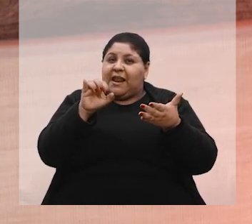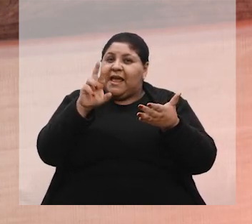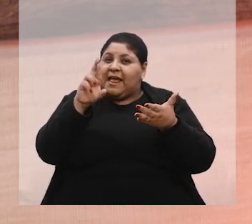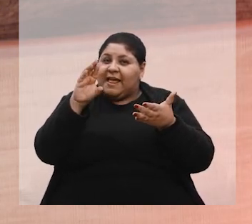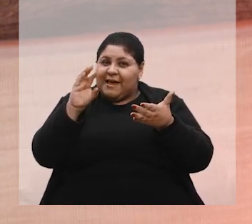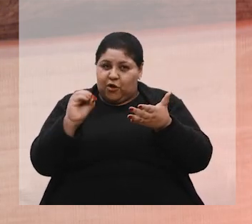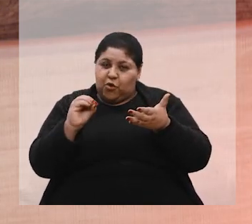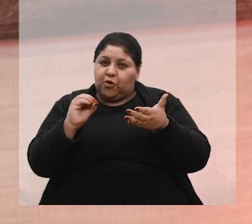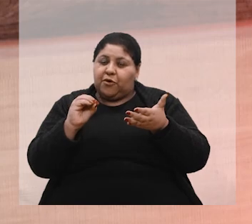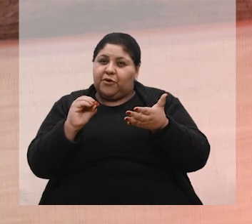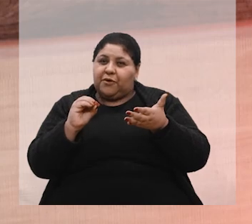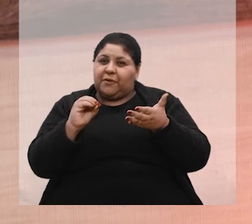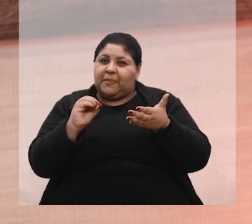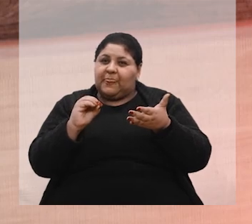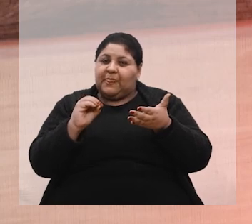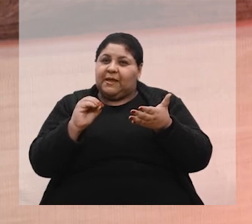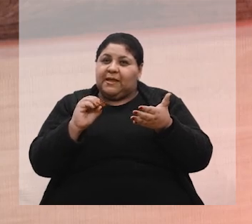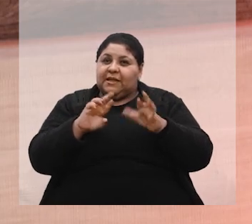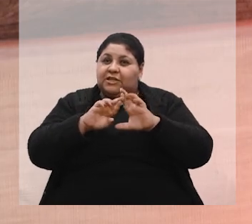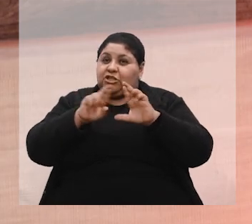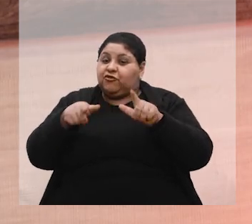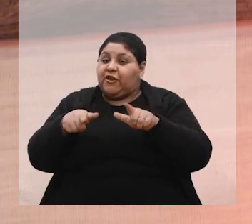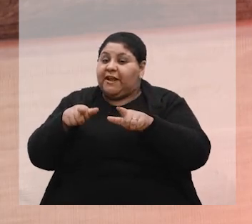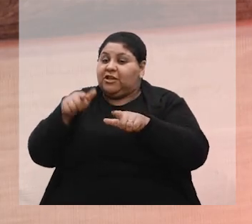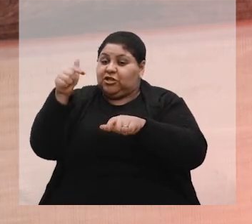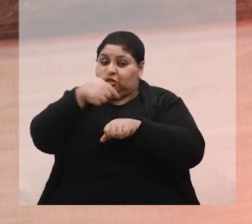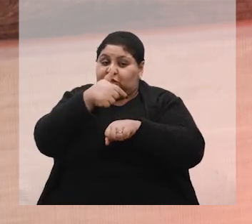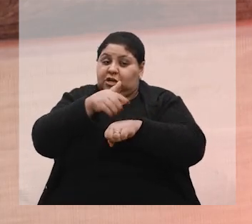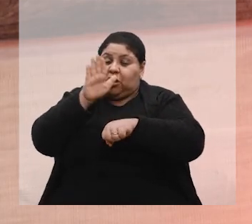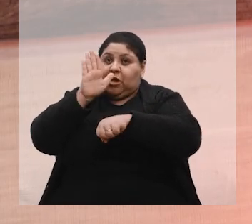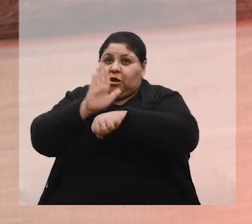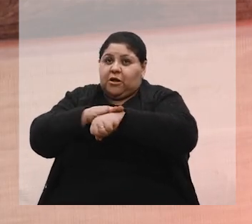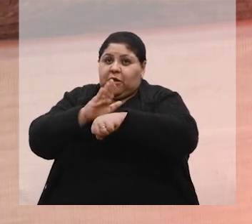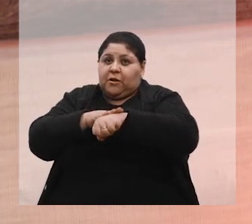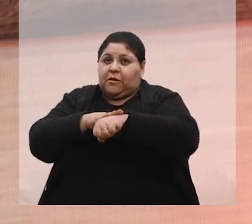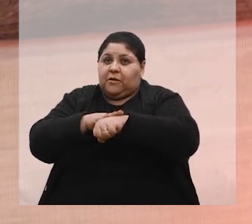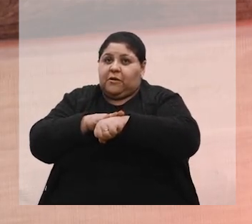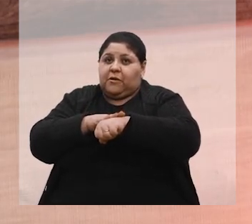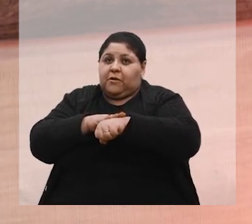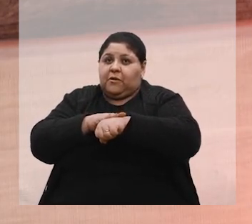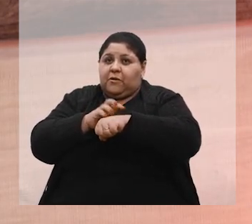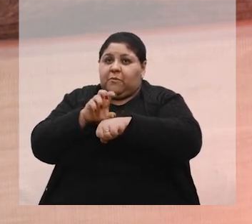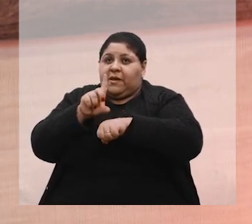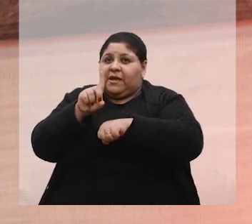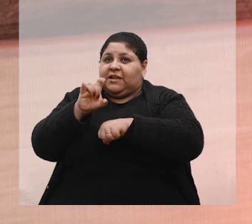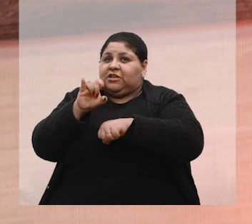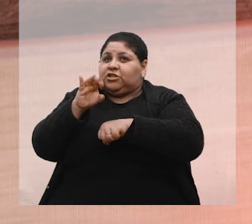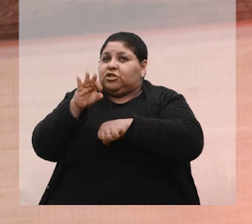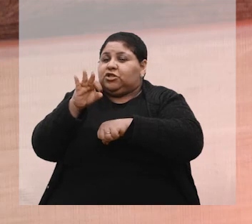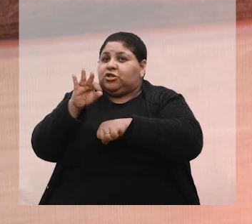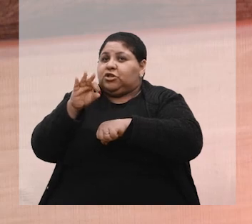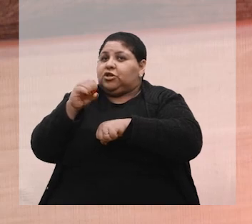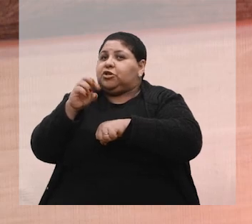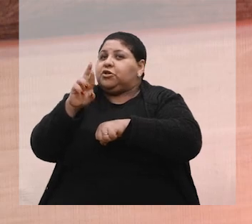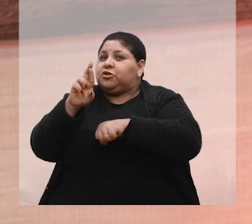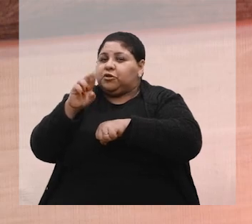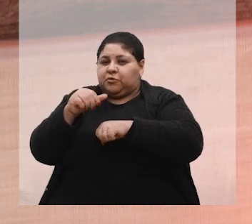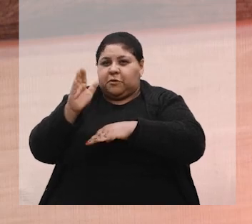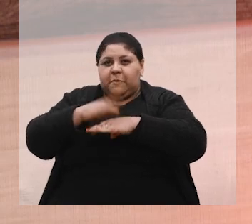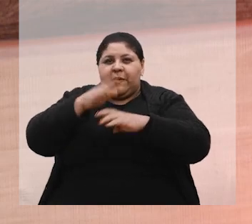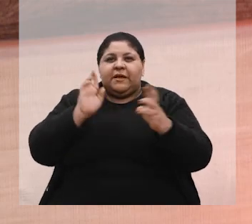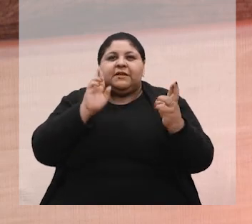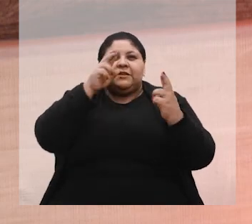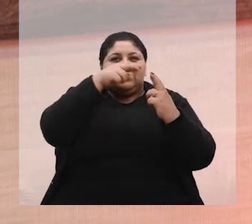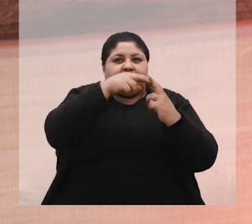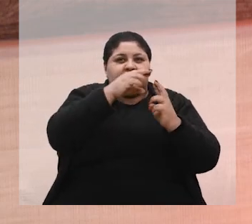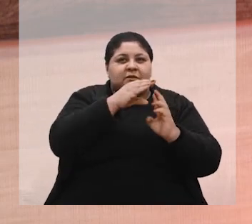podemos abordar, que, digamos assim, é um momento teu diferente, com uma editora de mais referência, mas o cartoneiro ele é totalmente artesanal,